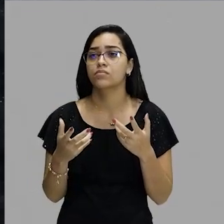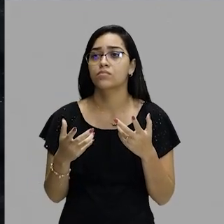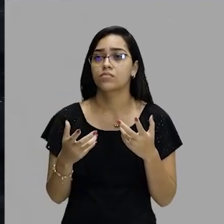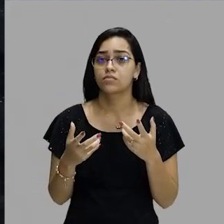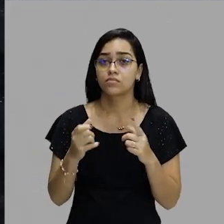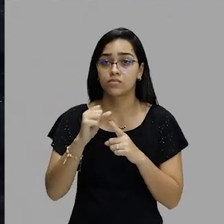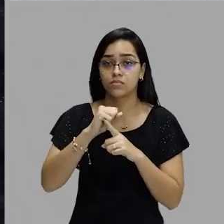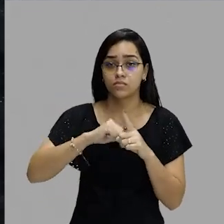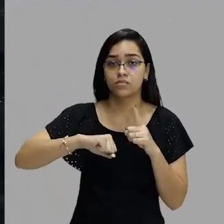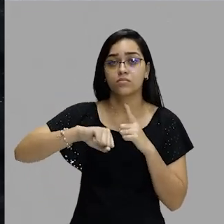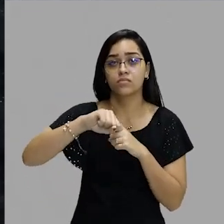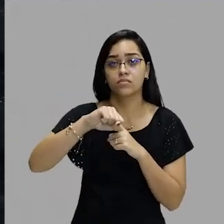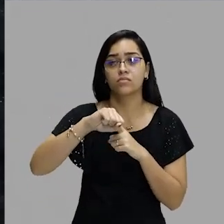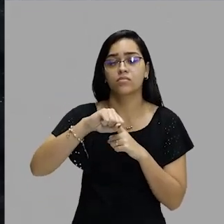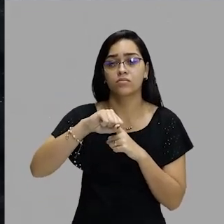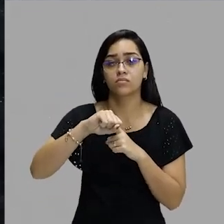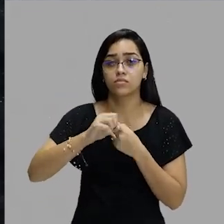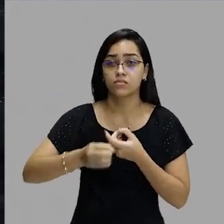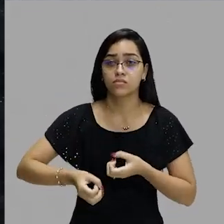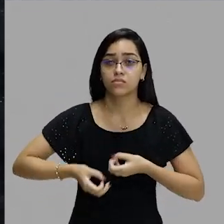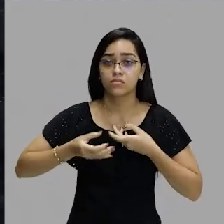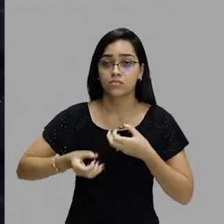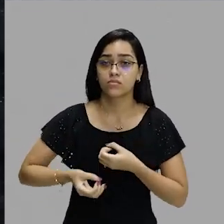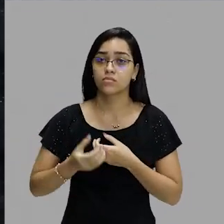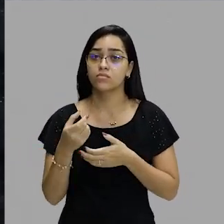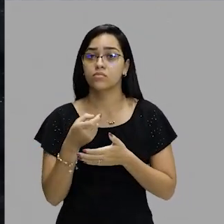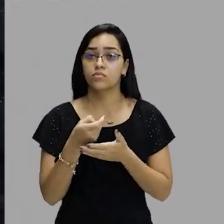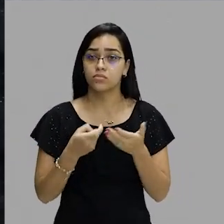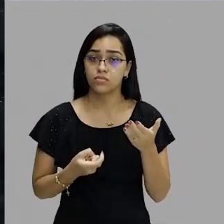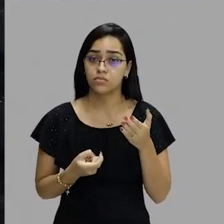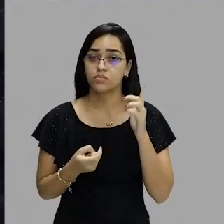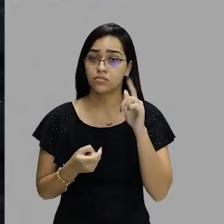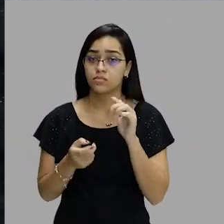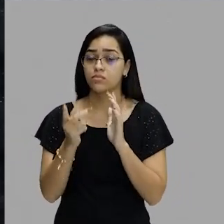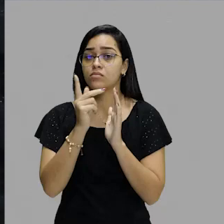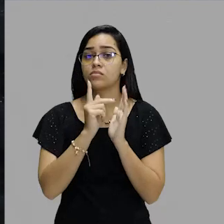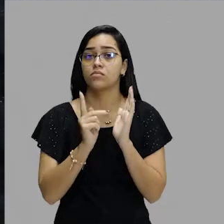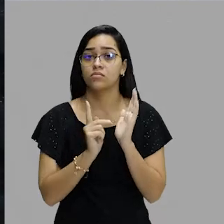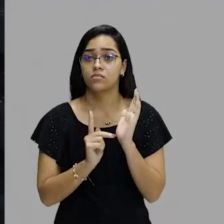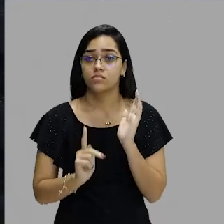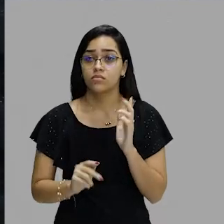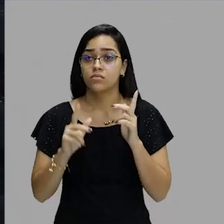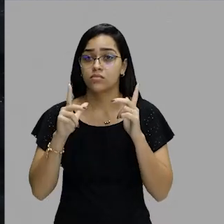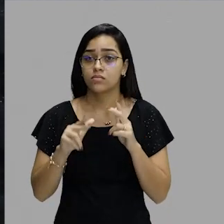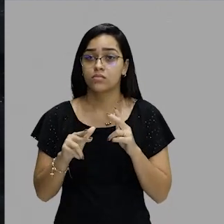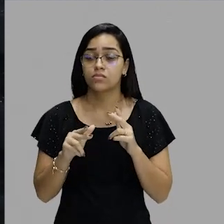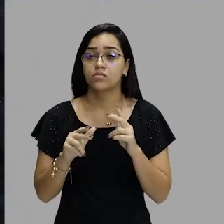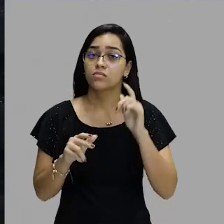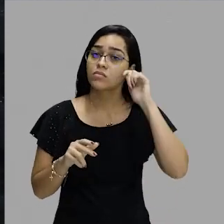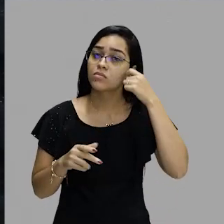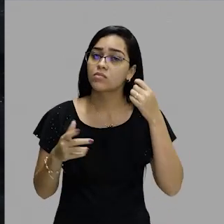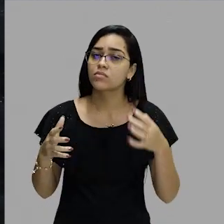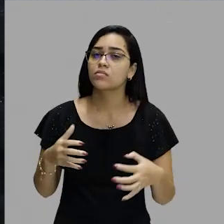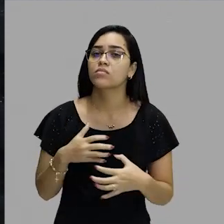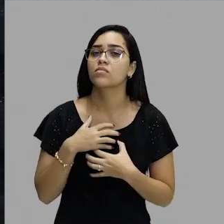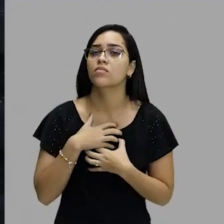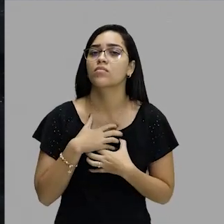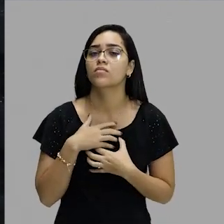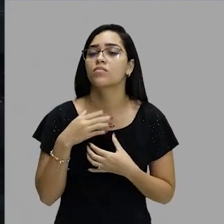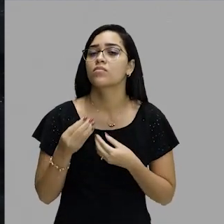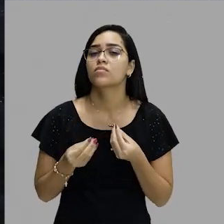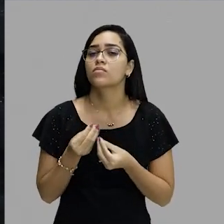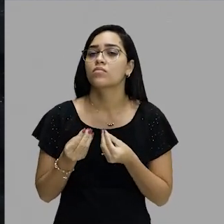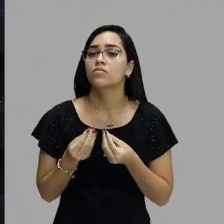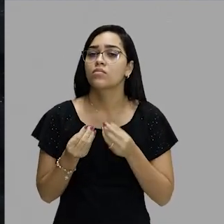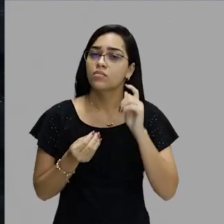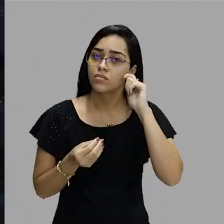para a sociedade, numa produção textual, que é o poema, como o negro se sente, como o